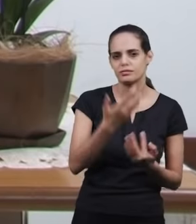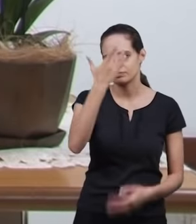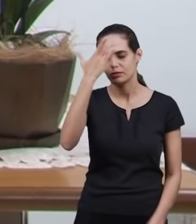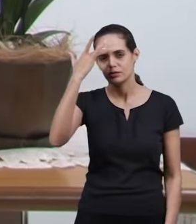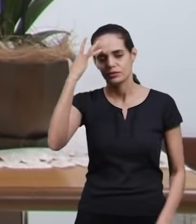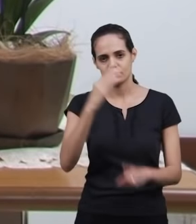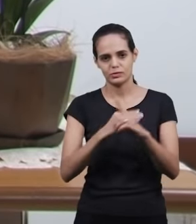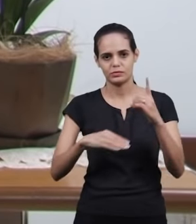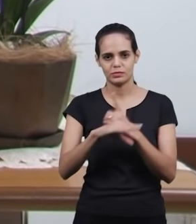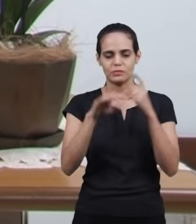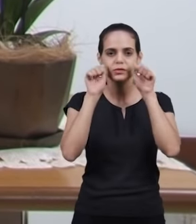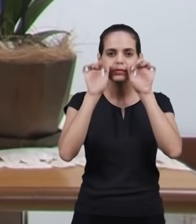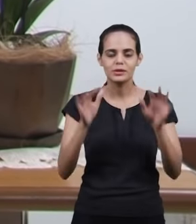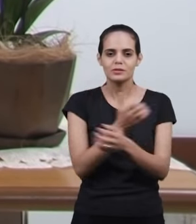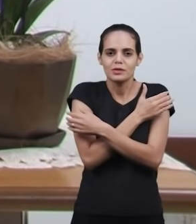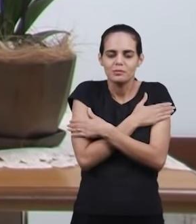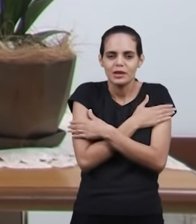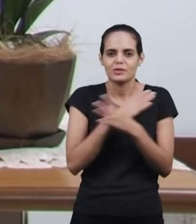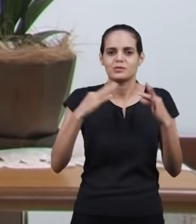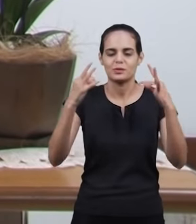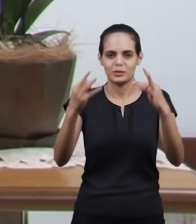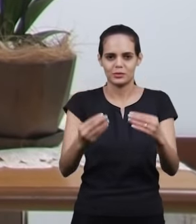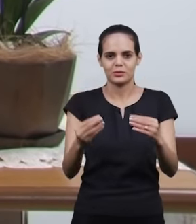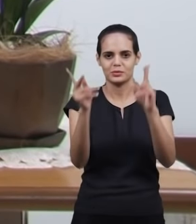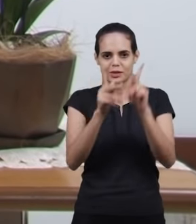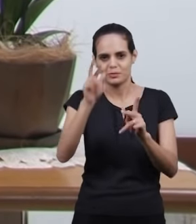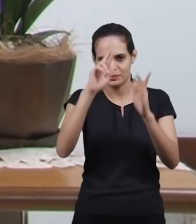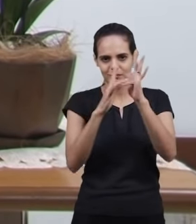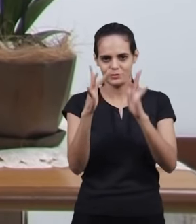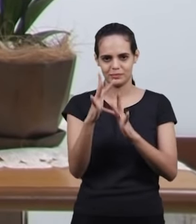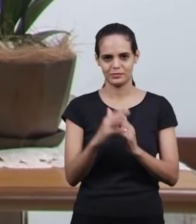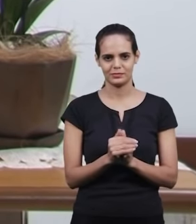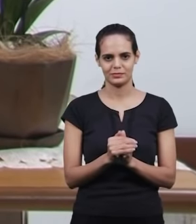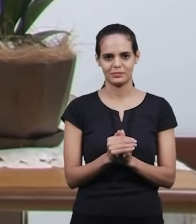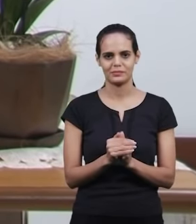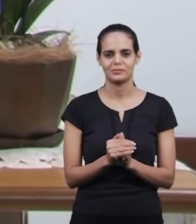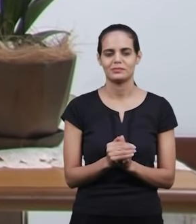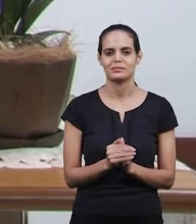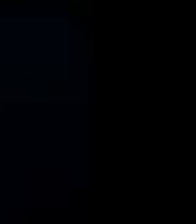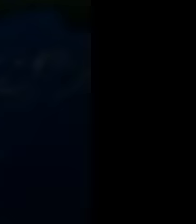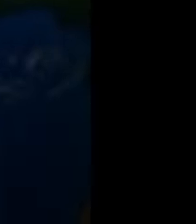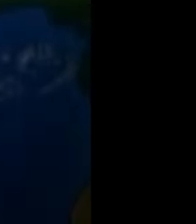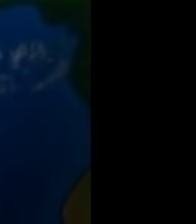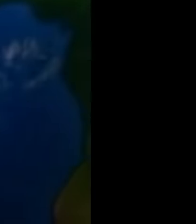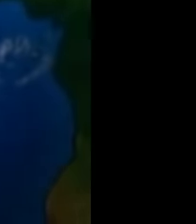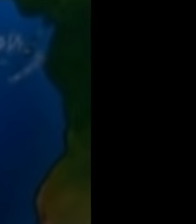através desses cultos. Um abraço a todos, até o próximo encontro. A paz do Senhor.